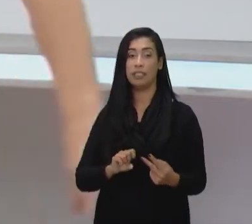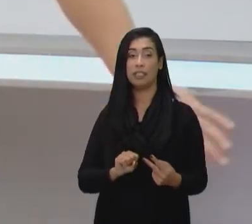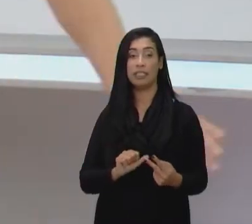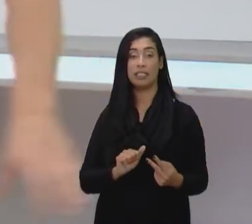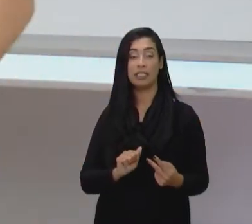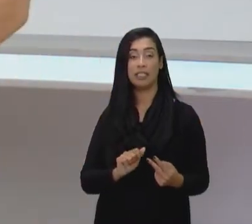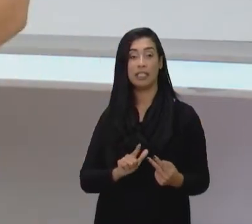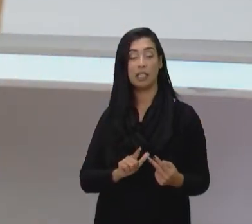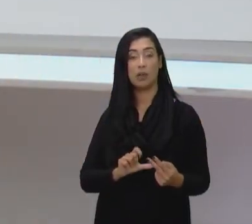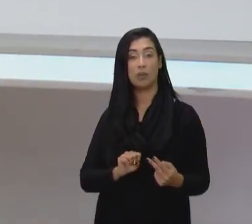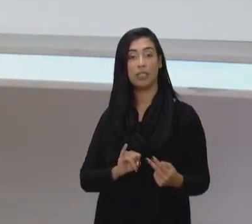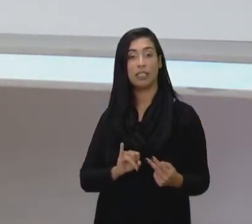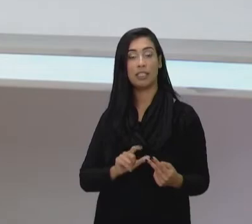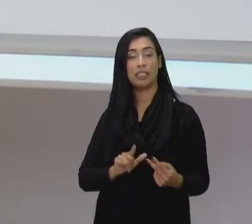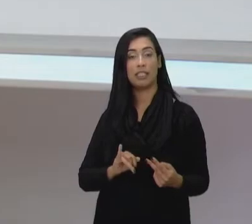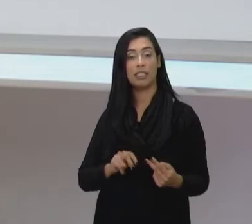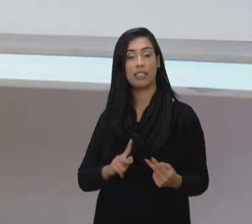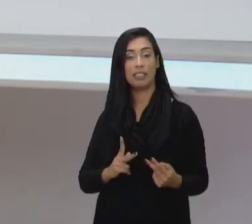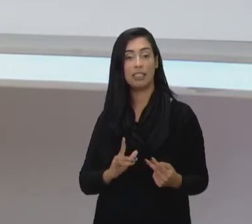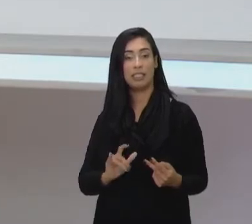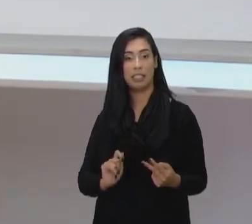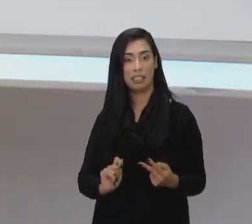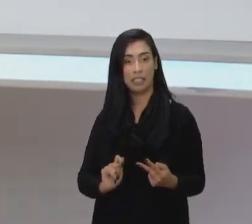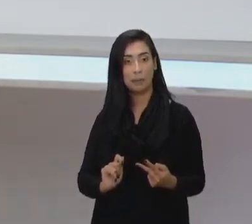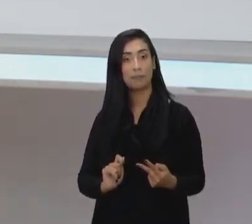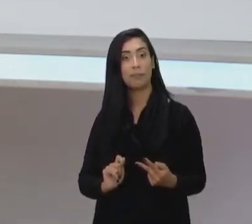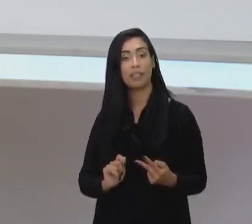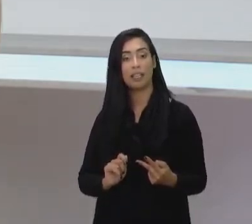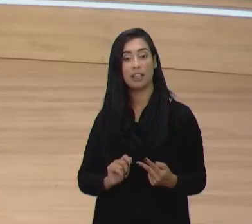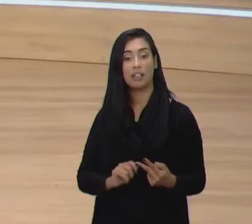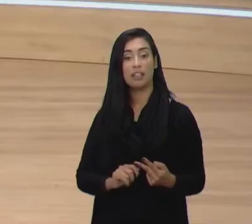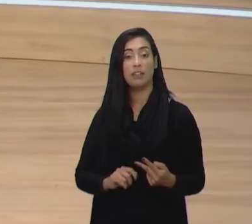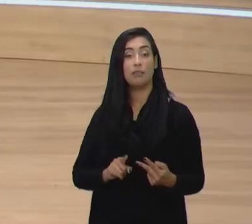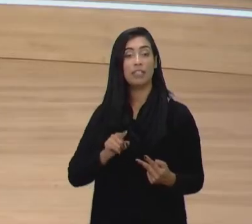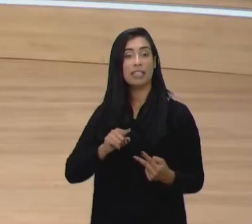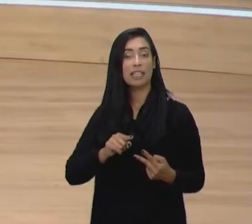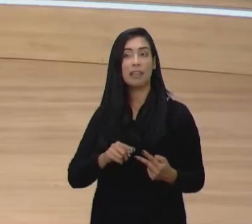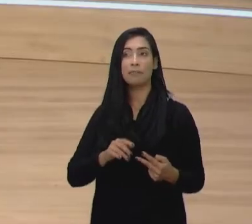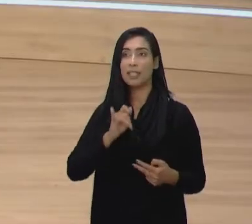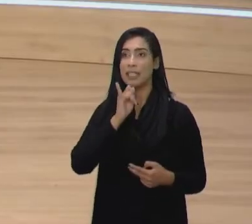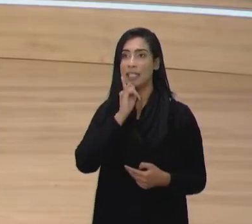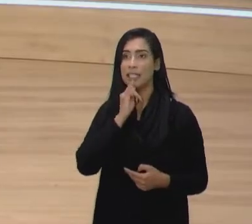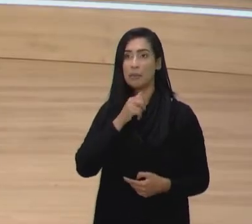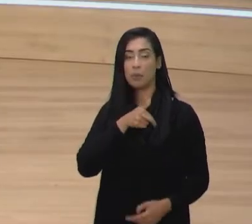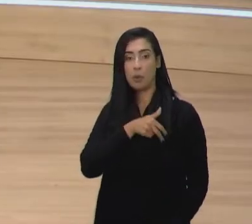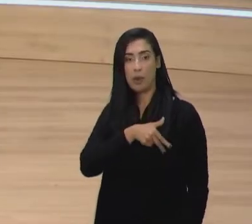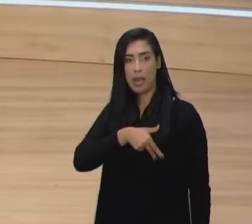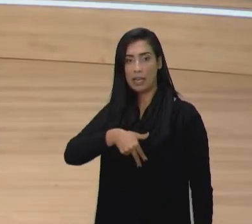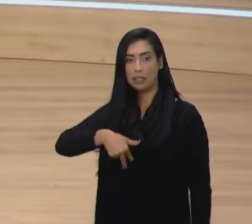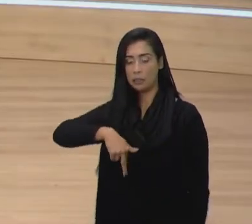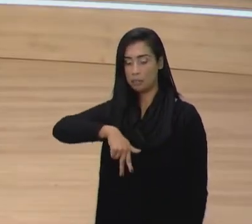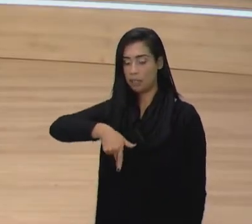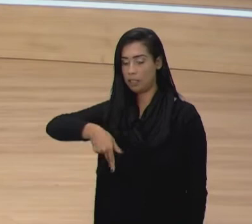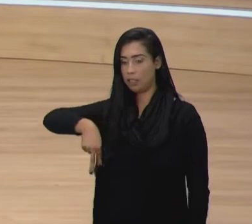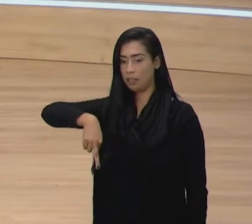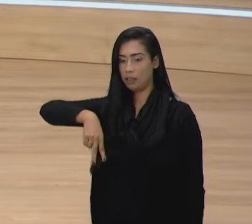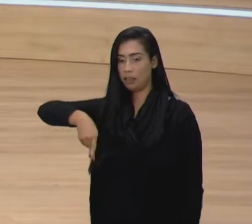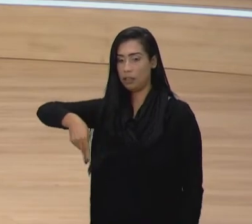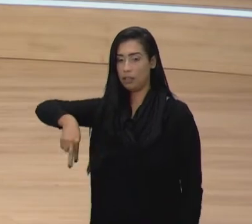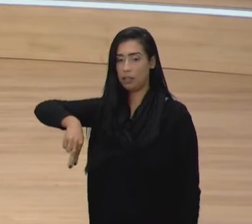como se fosse um corredor. Ela passa de um lado para outro e a gente mantém esse corredor aqui o tempo